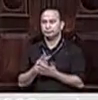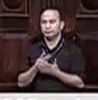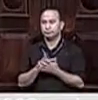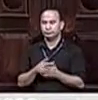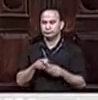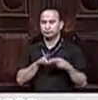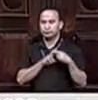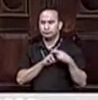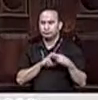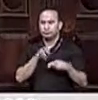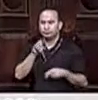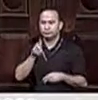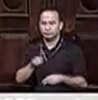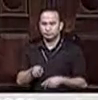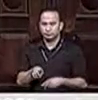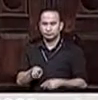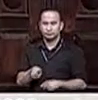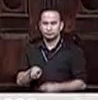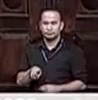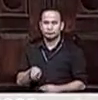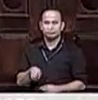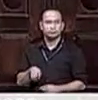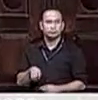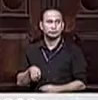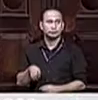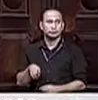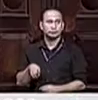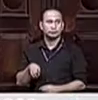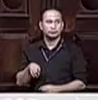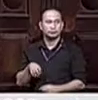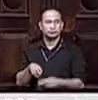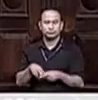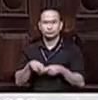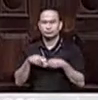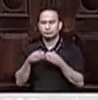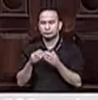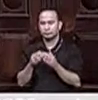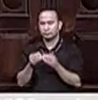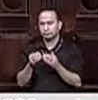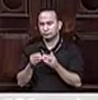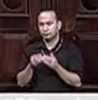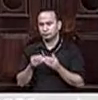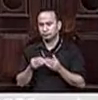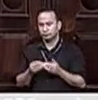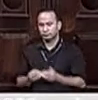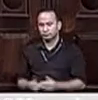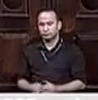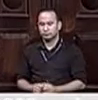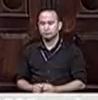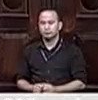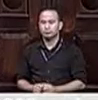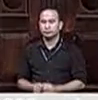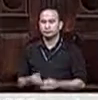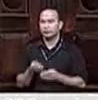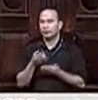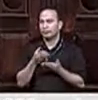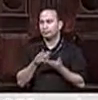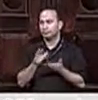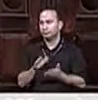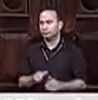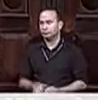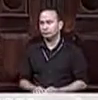que é a base, é o fundamento legal para se pedir o impeachment, para